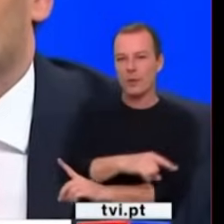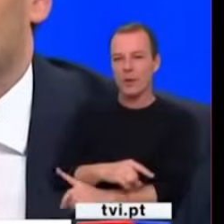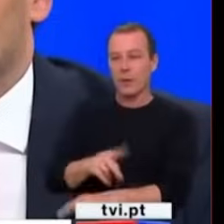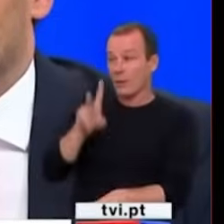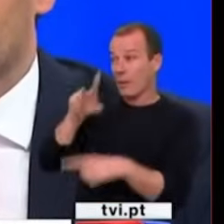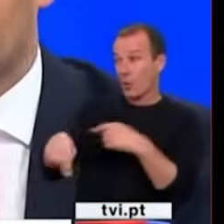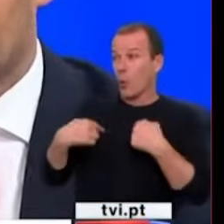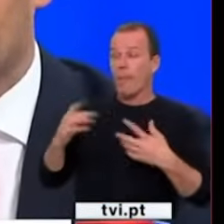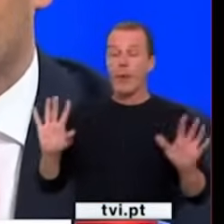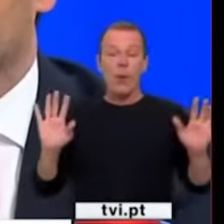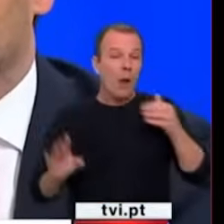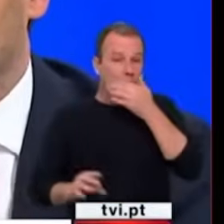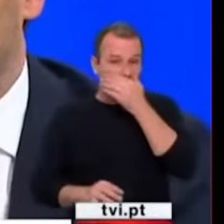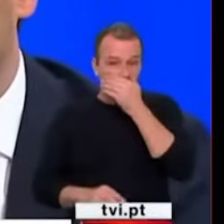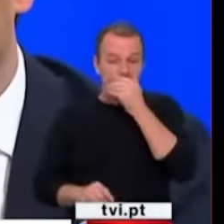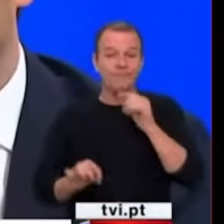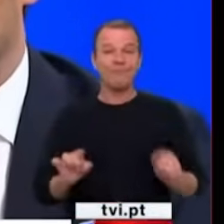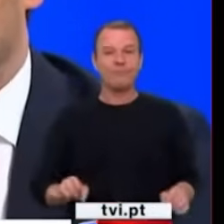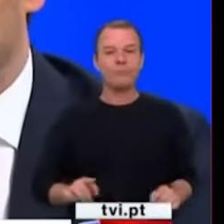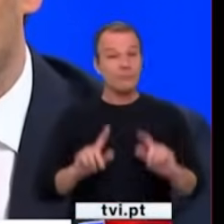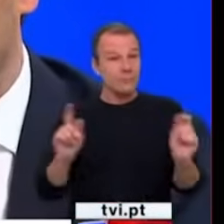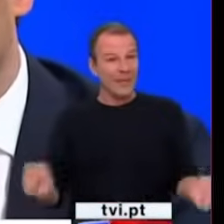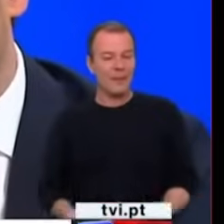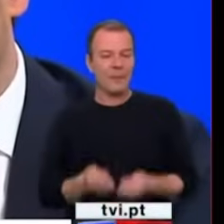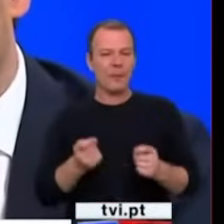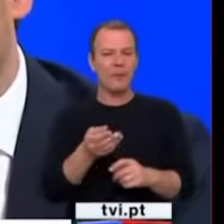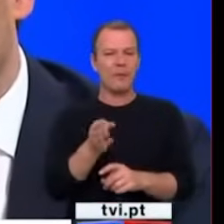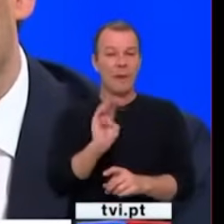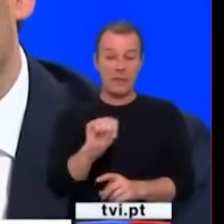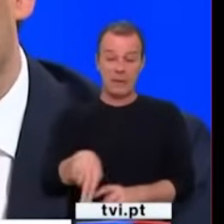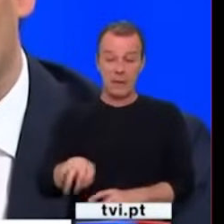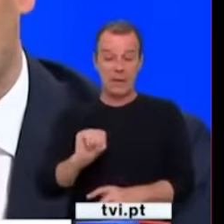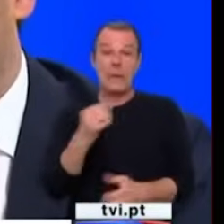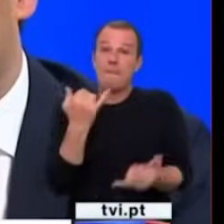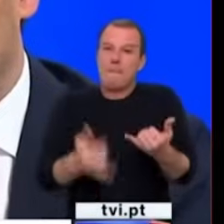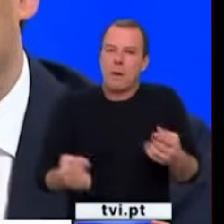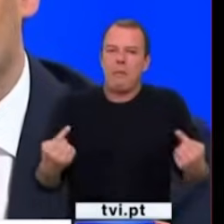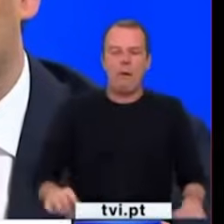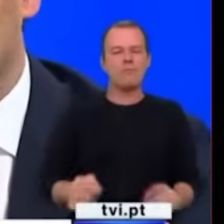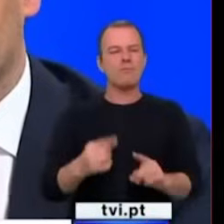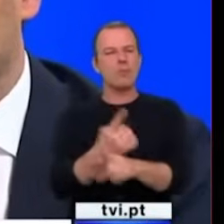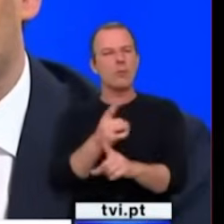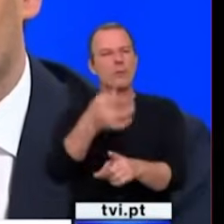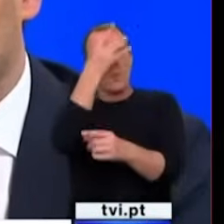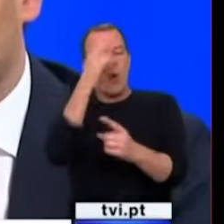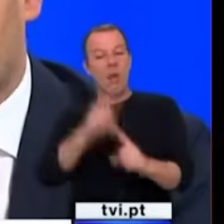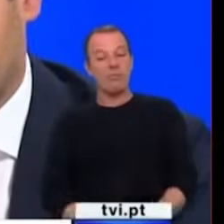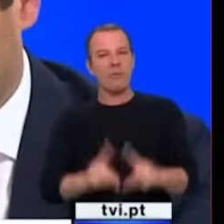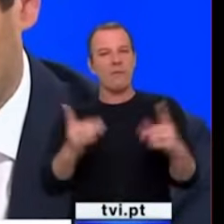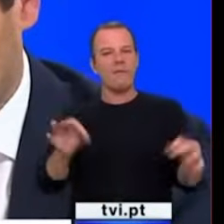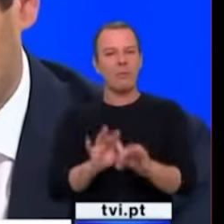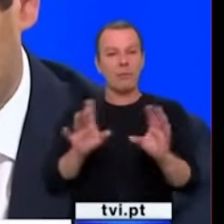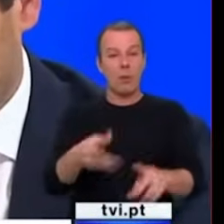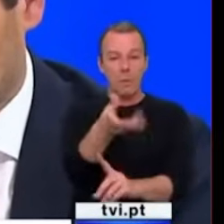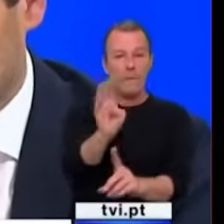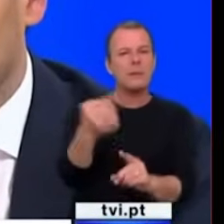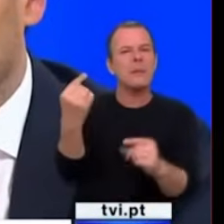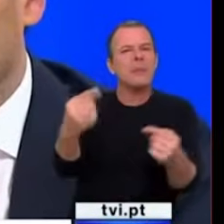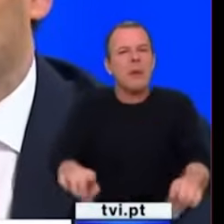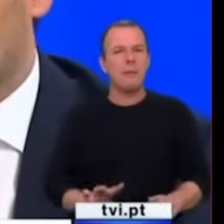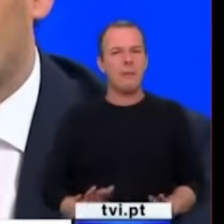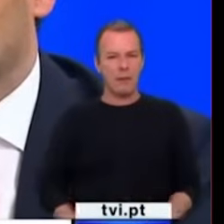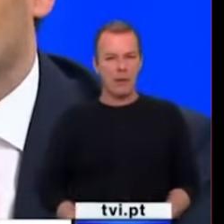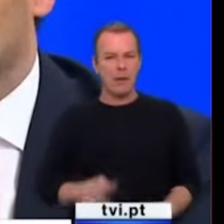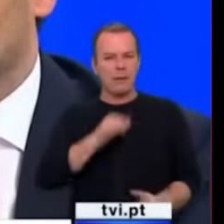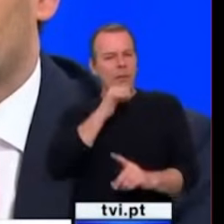C nesta campanha nós temos o SNS em risco porque obviamente temos uma visão diferente daquela que o partido socialista tem daquela que nós